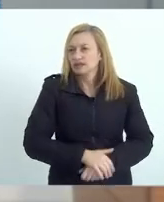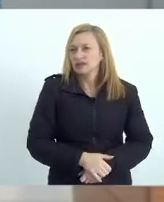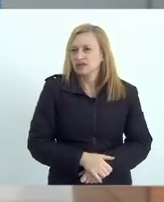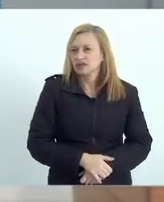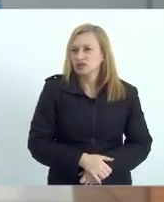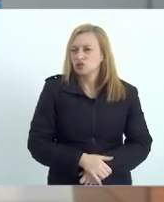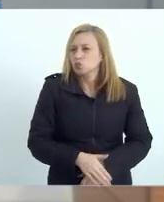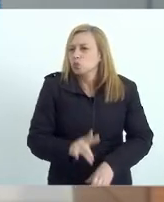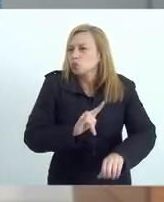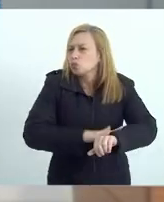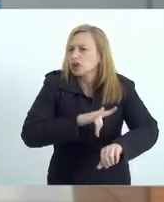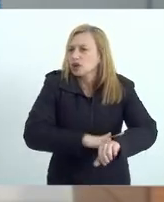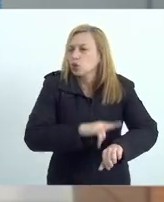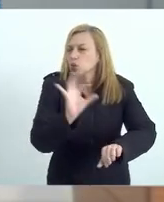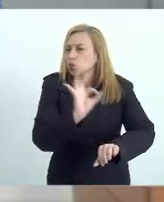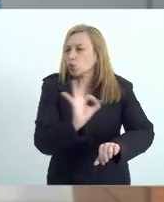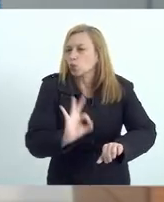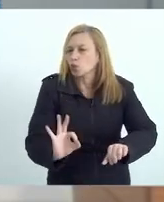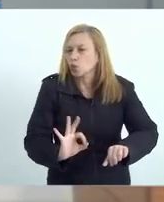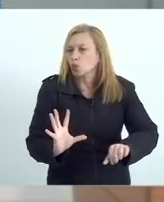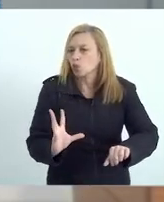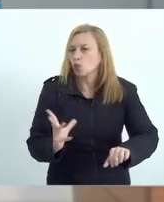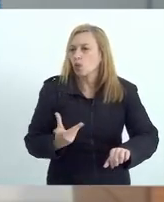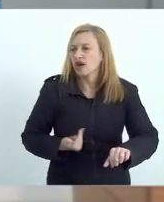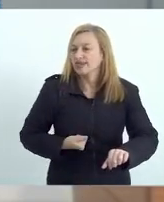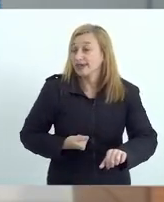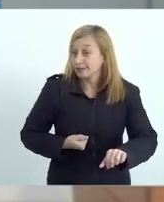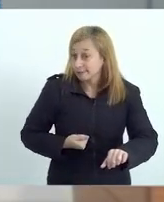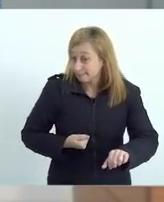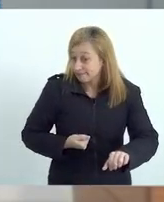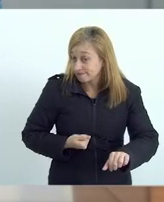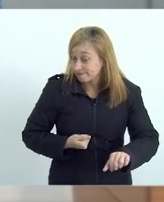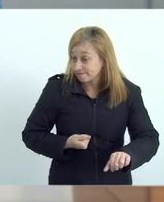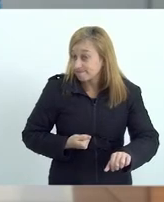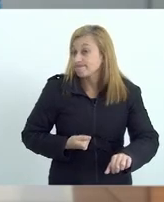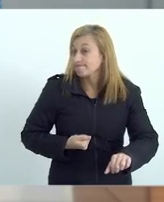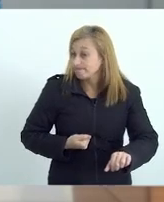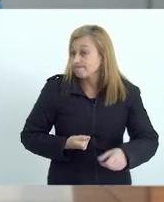e sem um banheiro decente para fazer suas necessidades fisiológicas